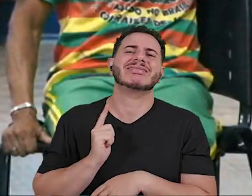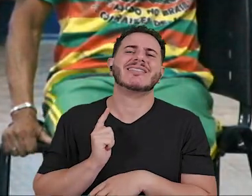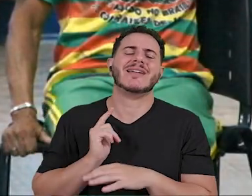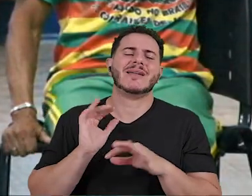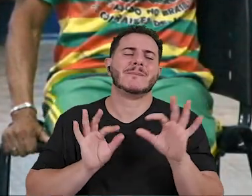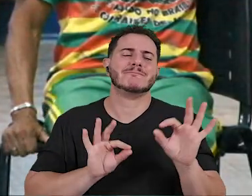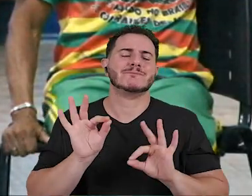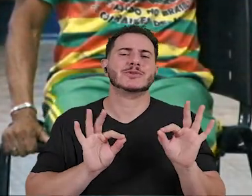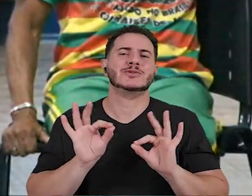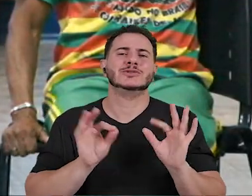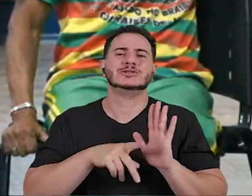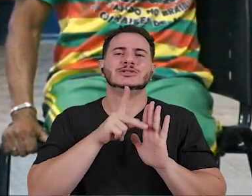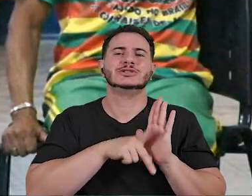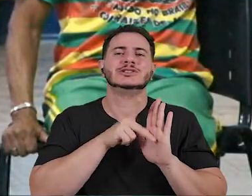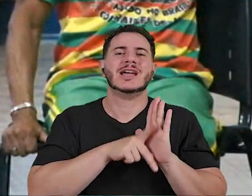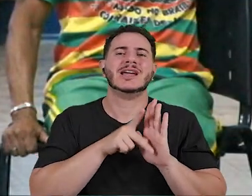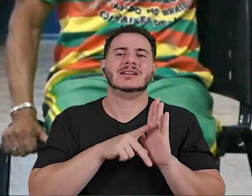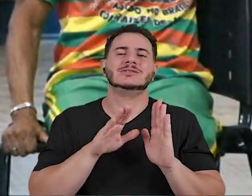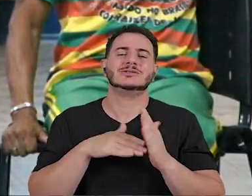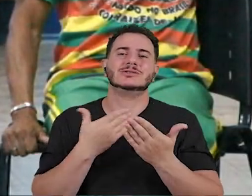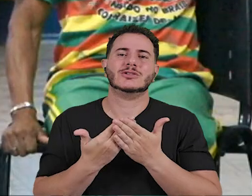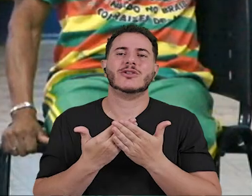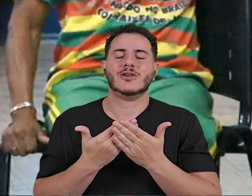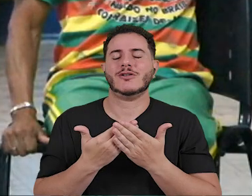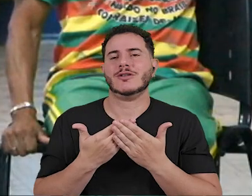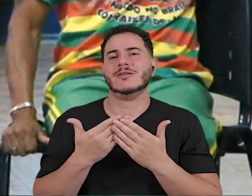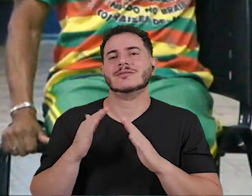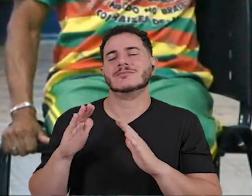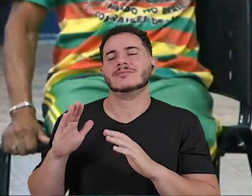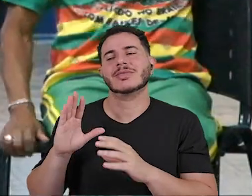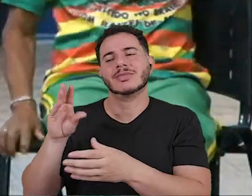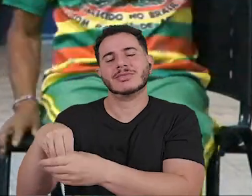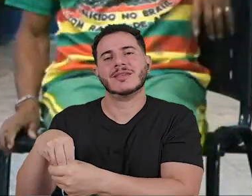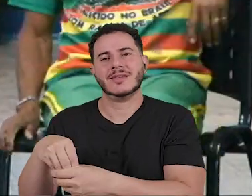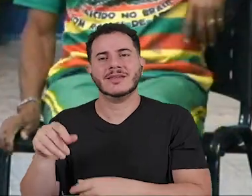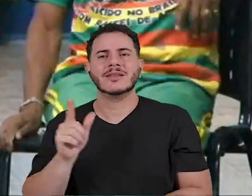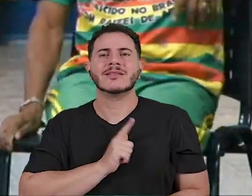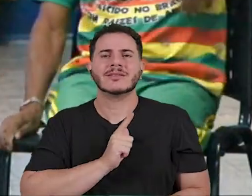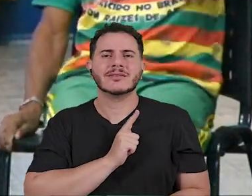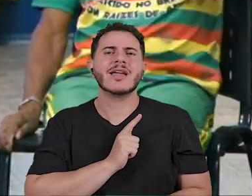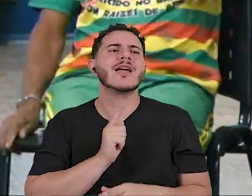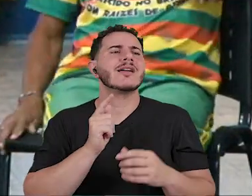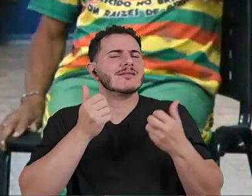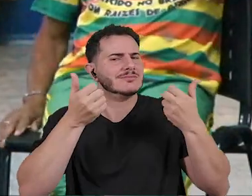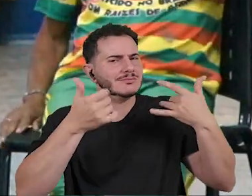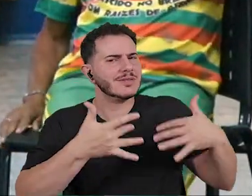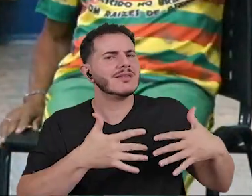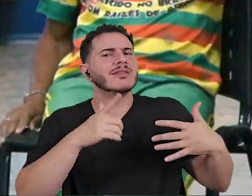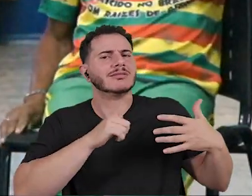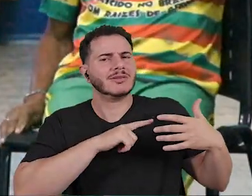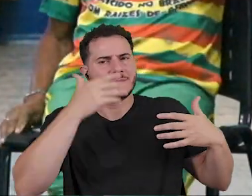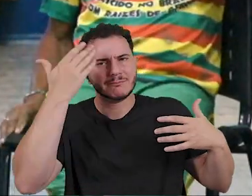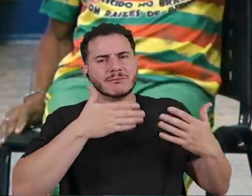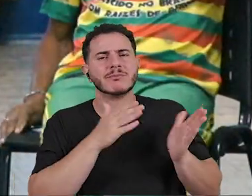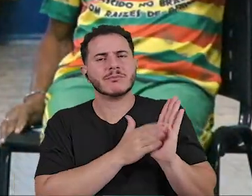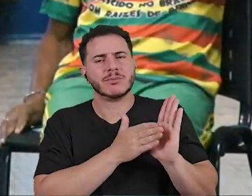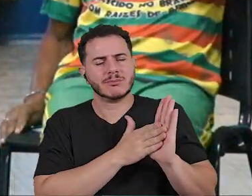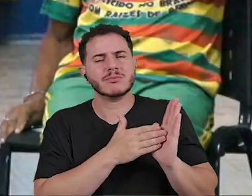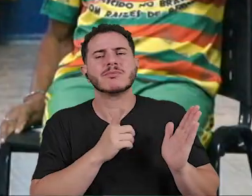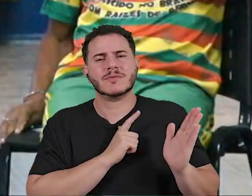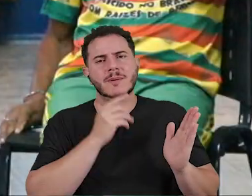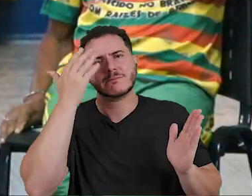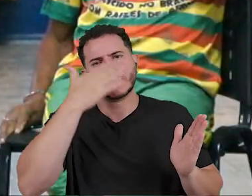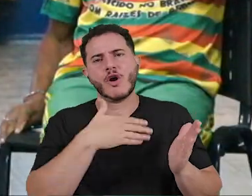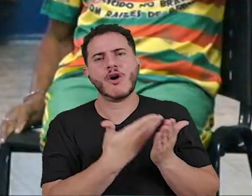até no nosso release tem lá a explicação exatamente disso. E aí eu perguntei, assim, de maneira, obviamente,